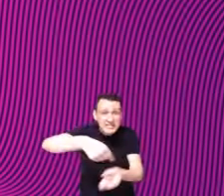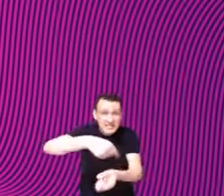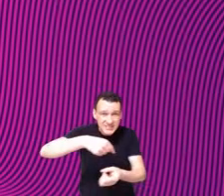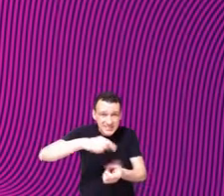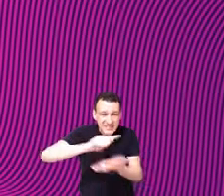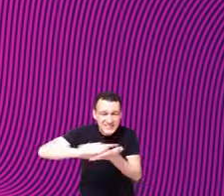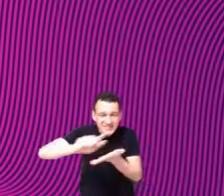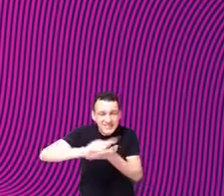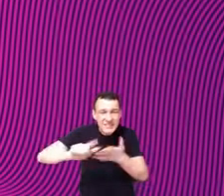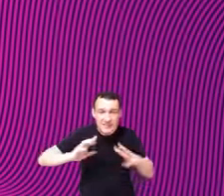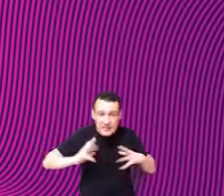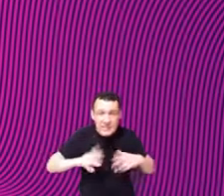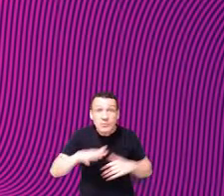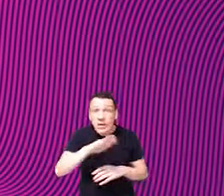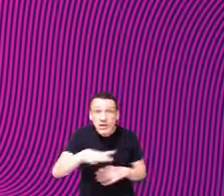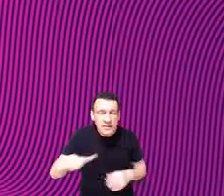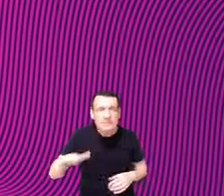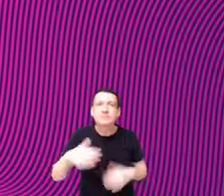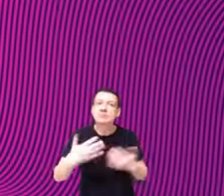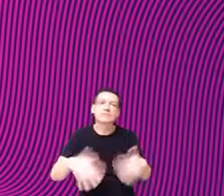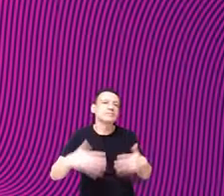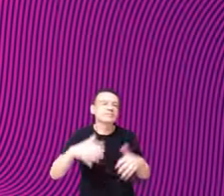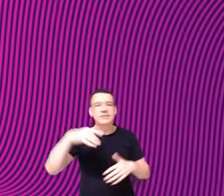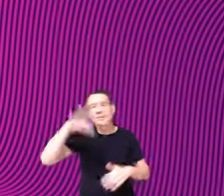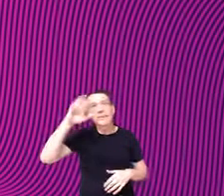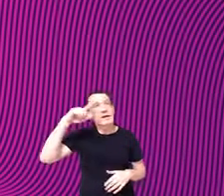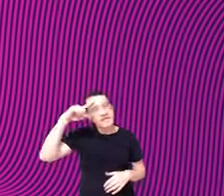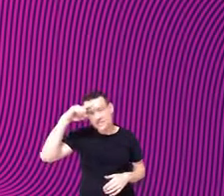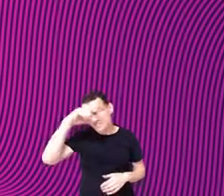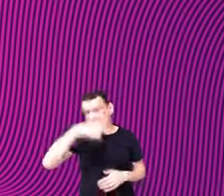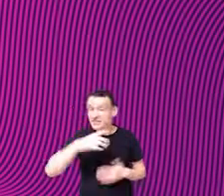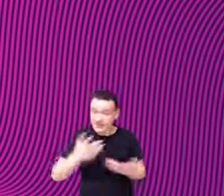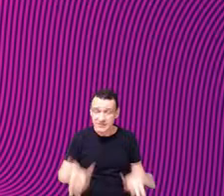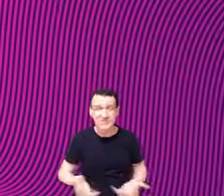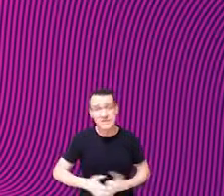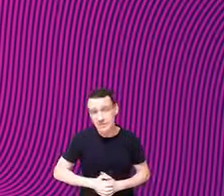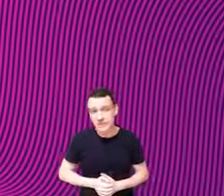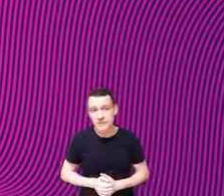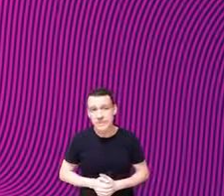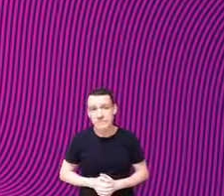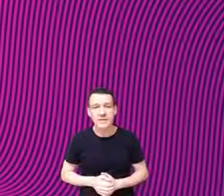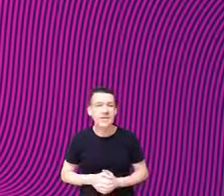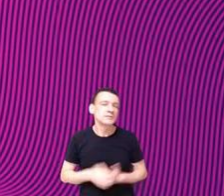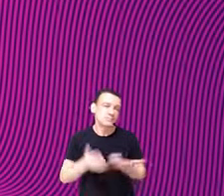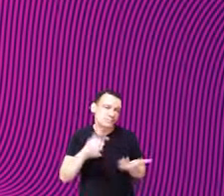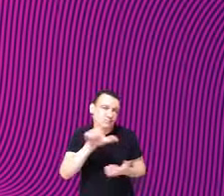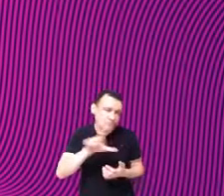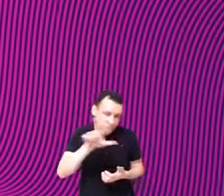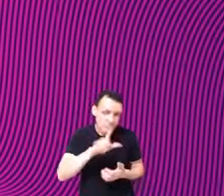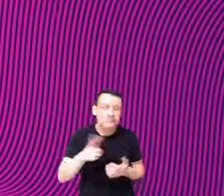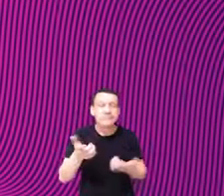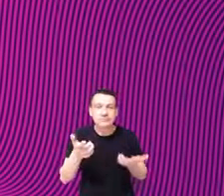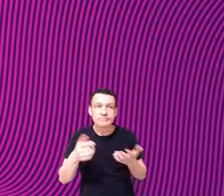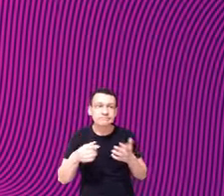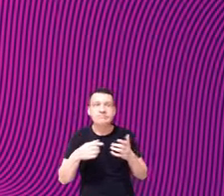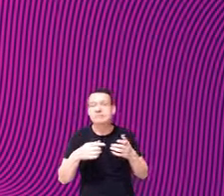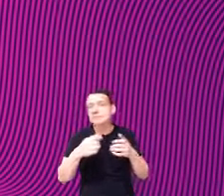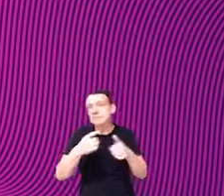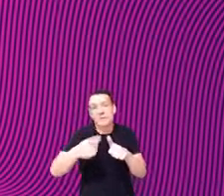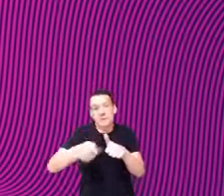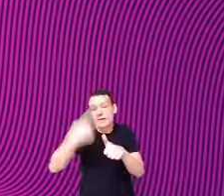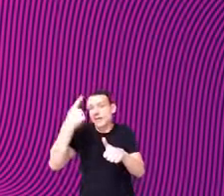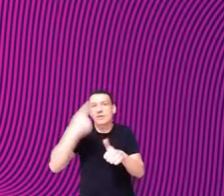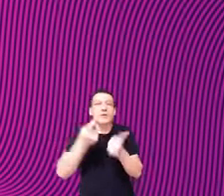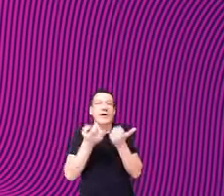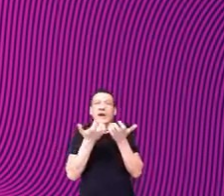você na verdade tem, claro, né, uma priorização para terapias domiciliares, né, em que você